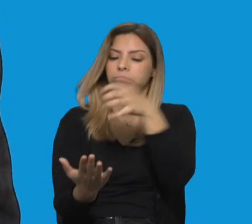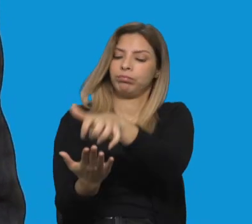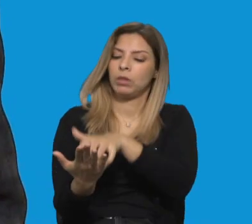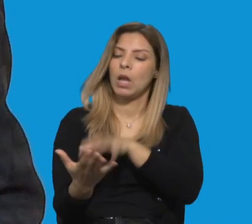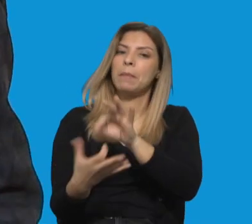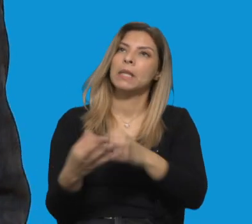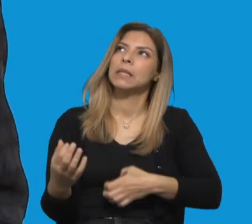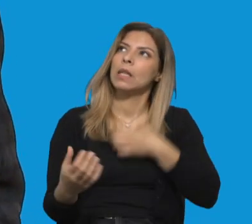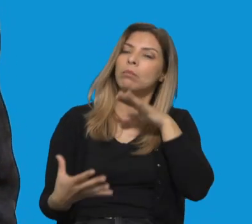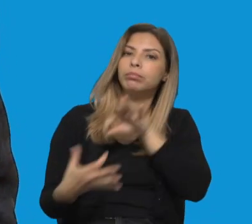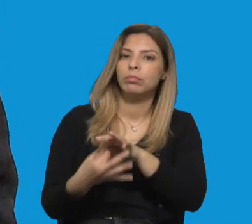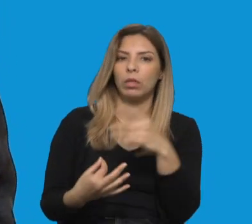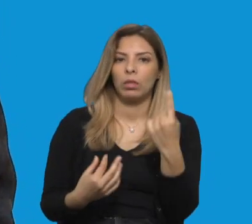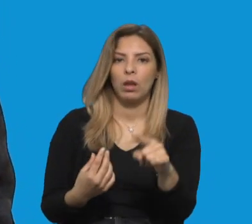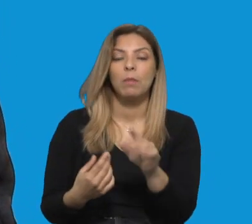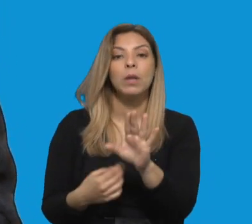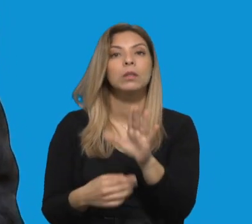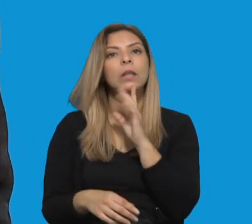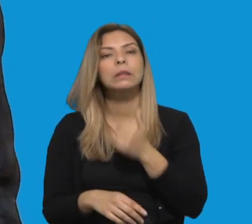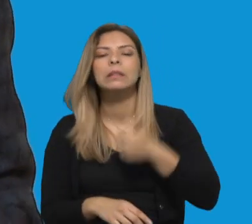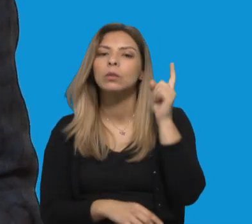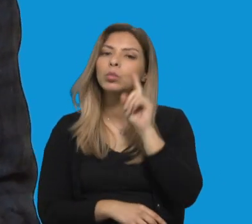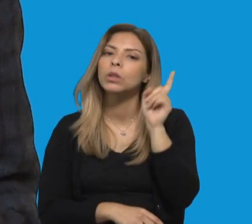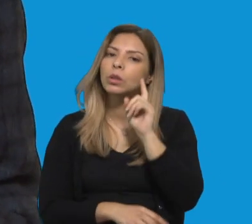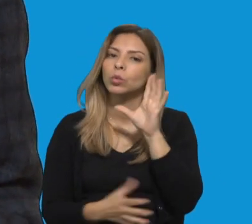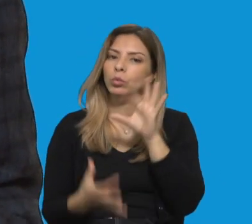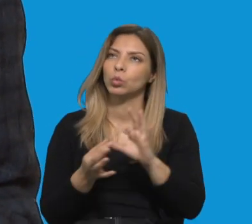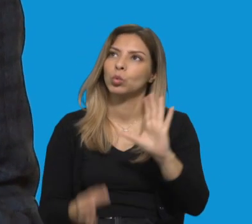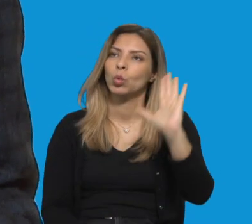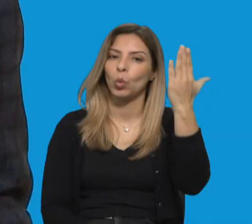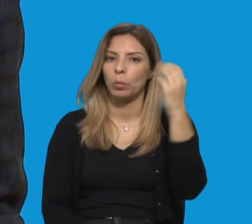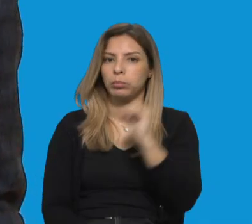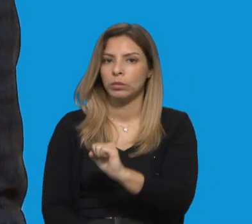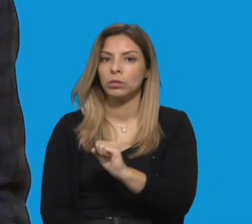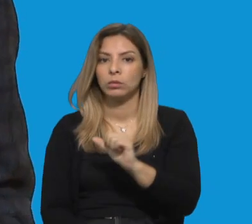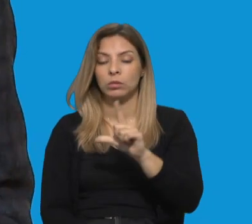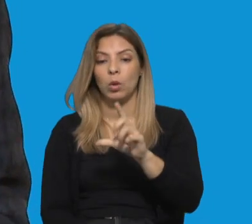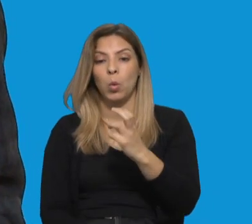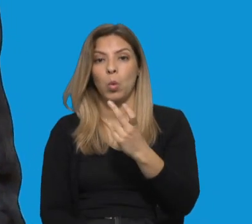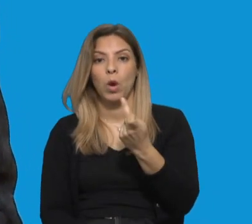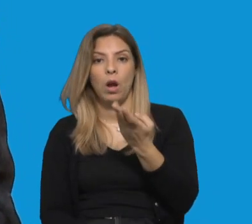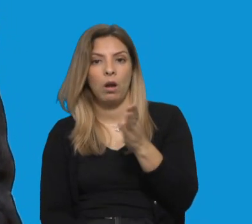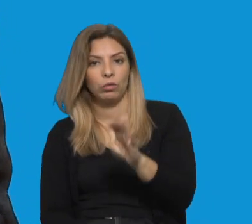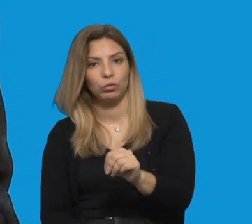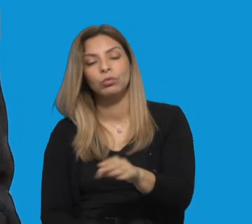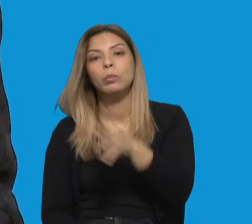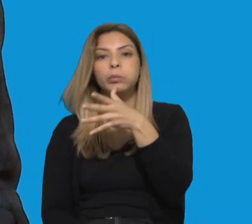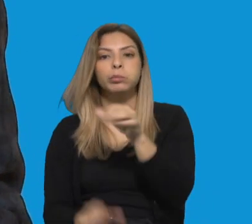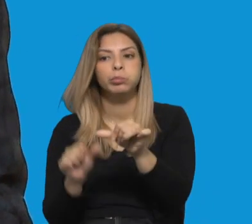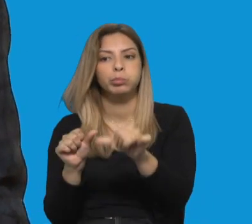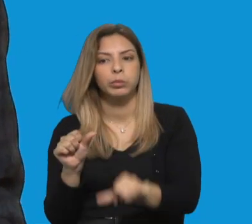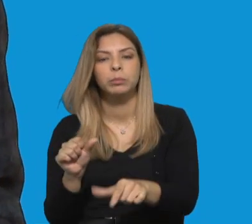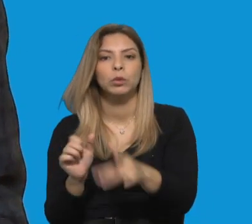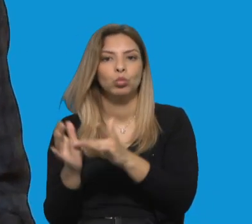simbólico, é porque é uma experiência fundamental, aquela que Lucas nos narra no encontro de Jesus,